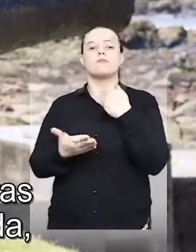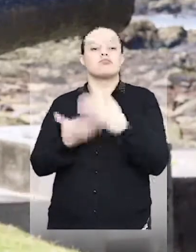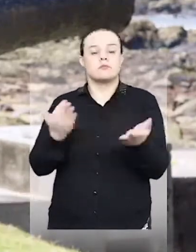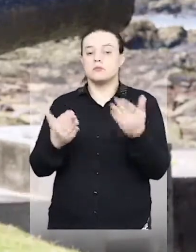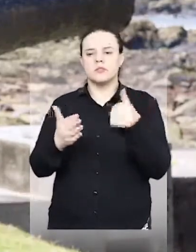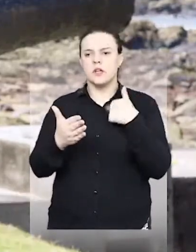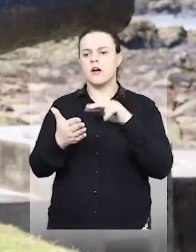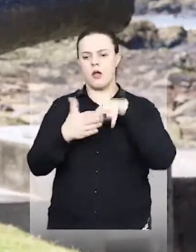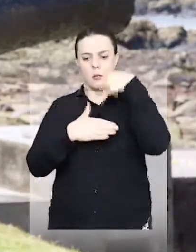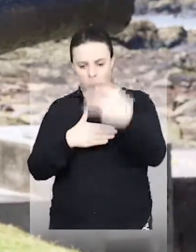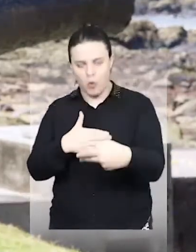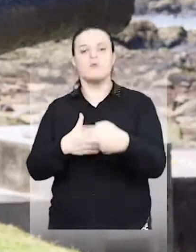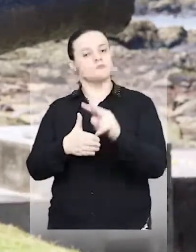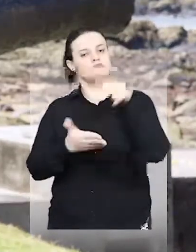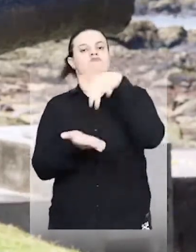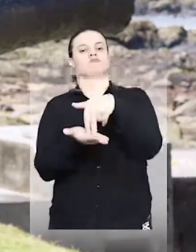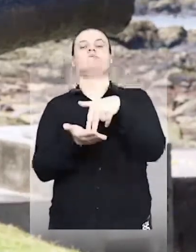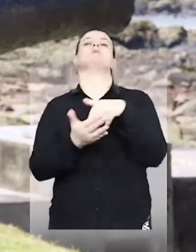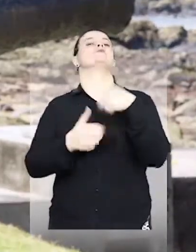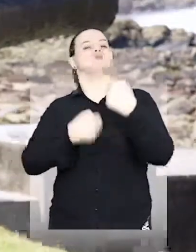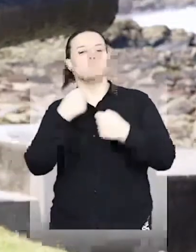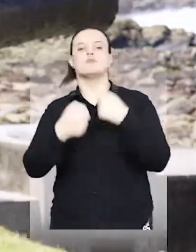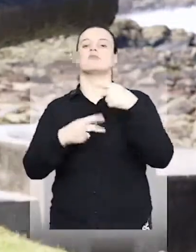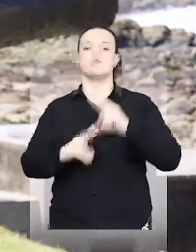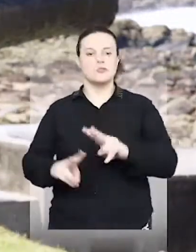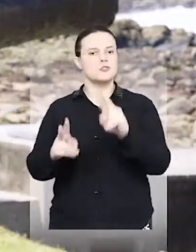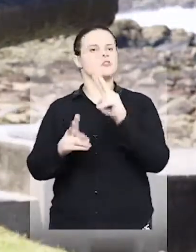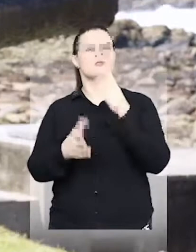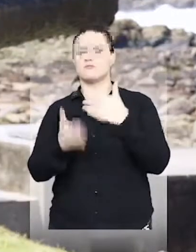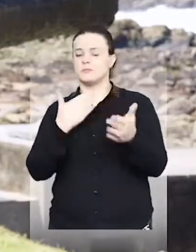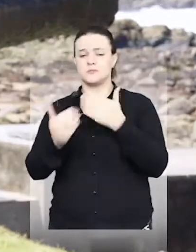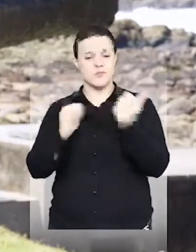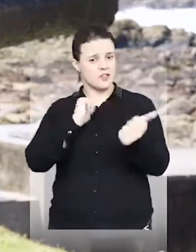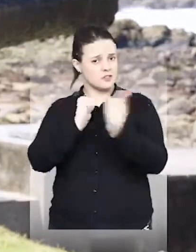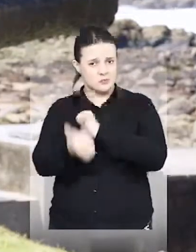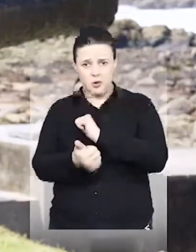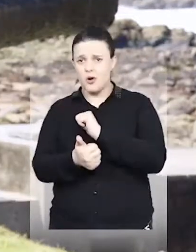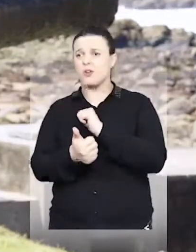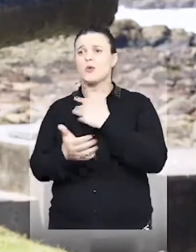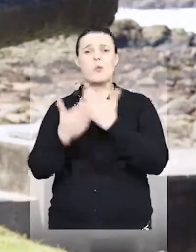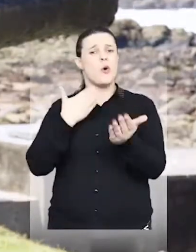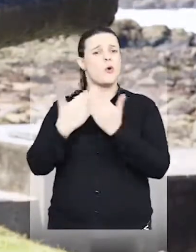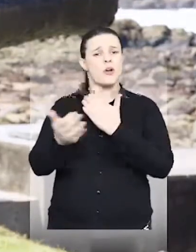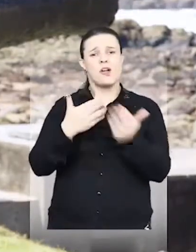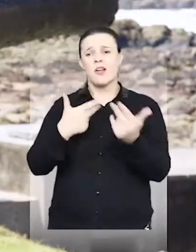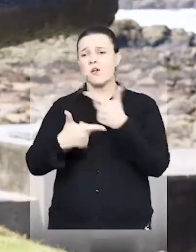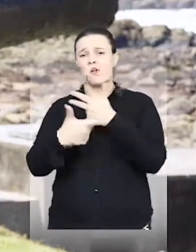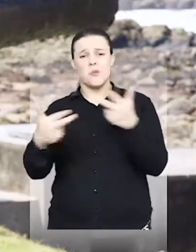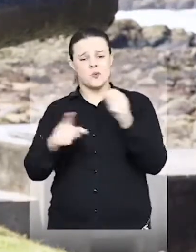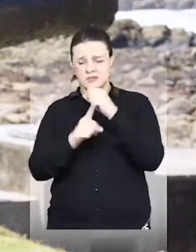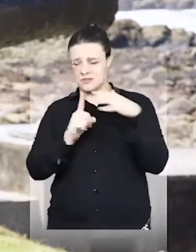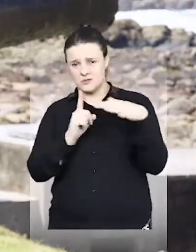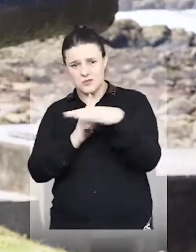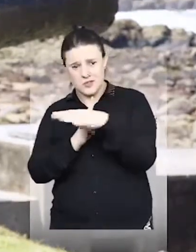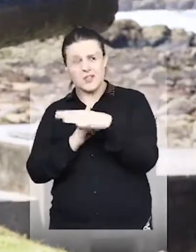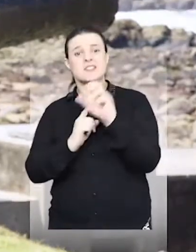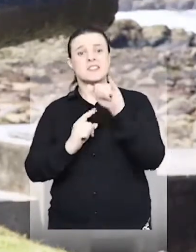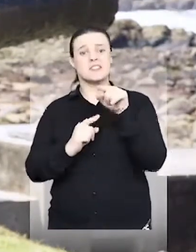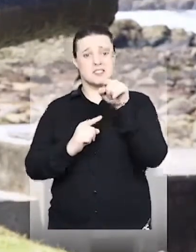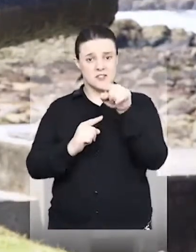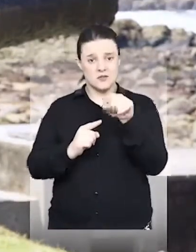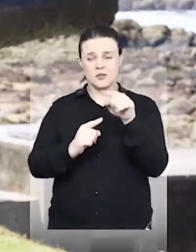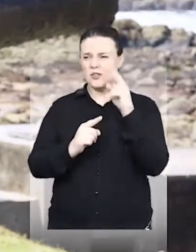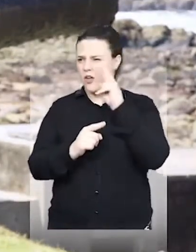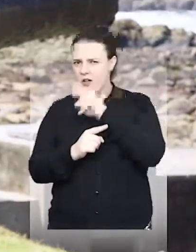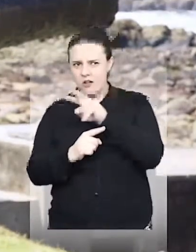topada, cair, levantar. Então minha vida foi sempre assim. No triatlo, mesma coisa. Em qualquer esporte, em qualquer campo da sociedade, se